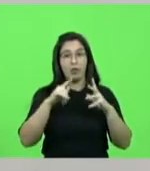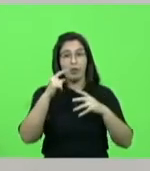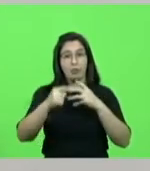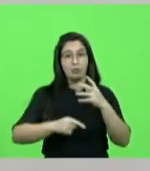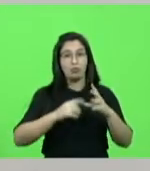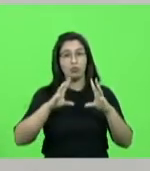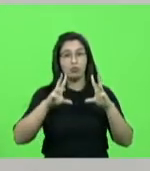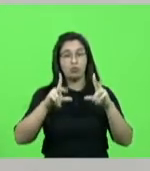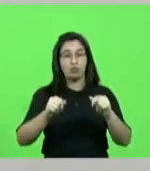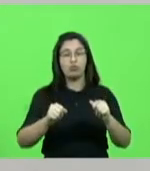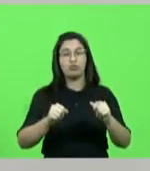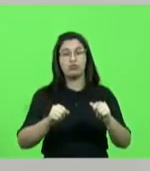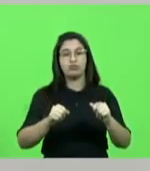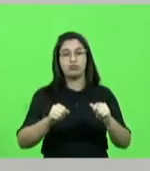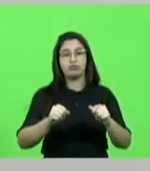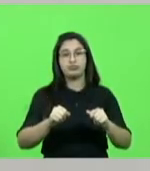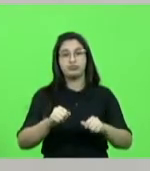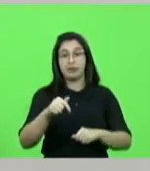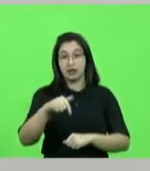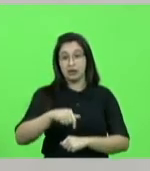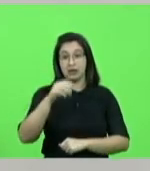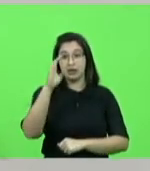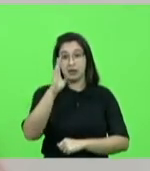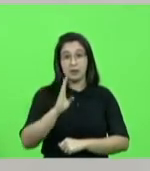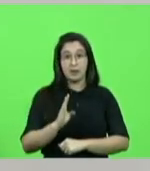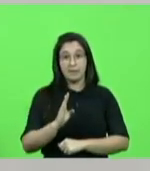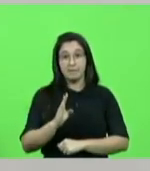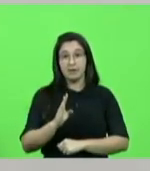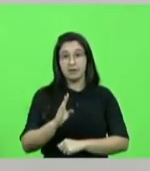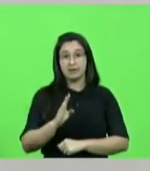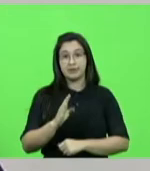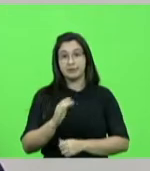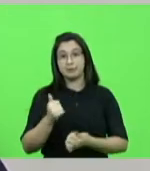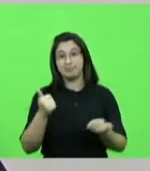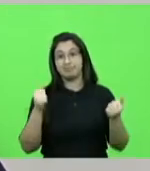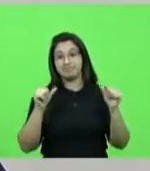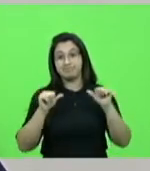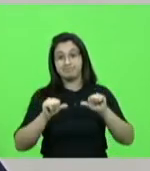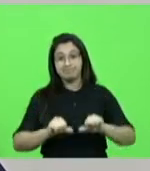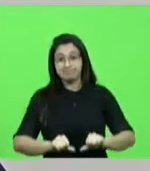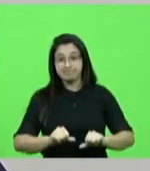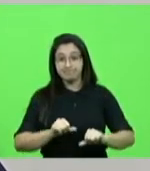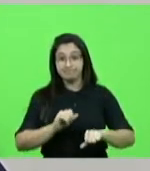ainda. E no Brasil, infelizmente, mais ainda.